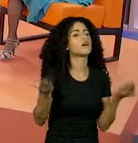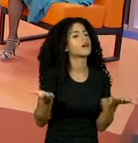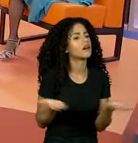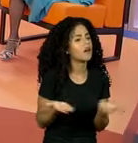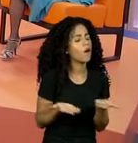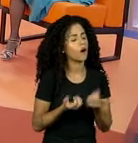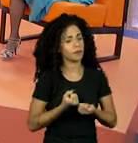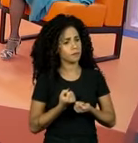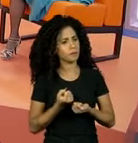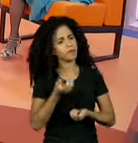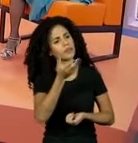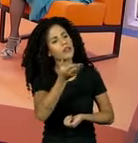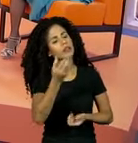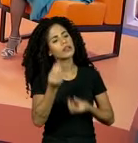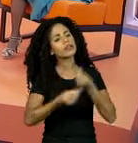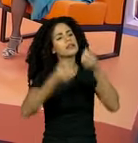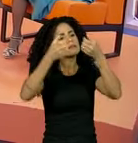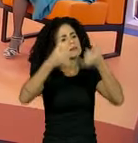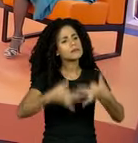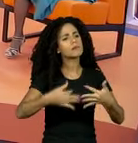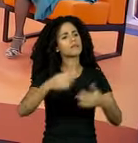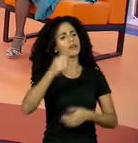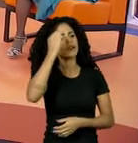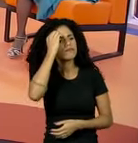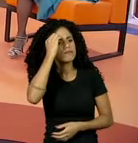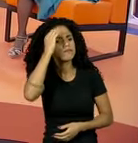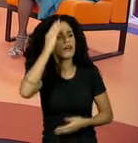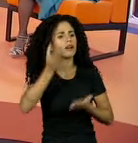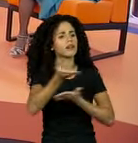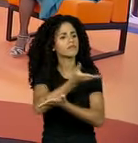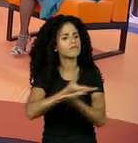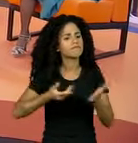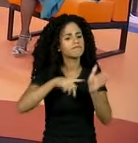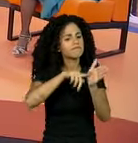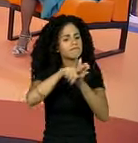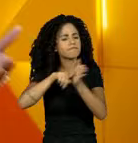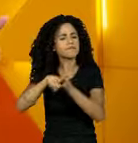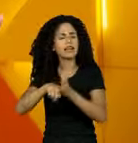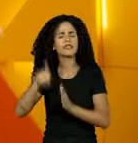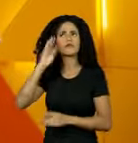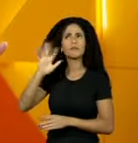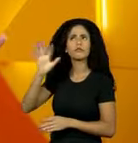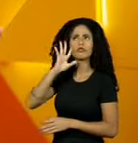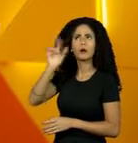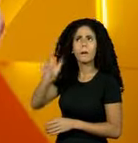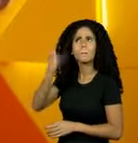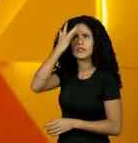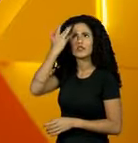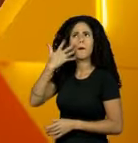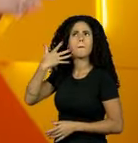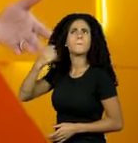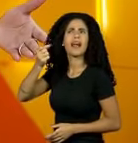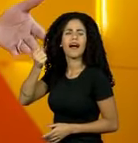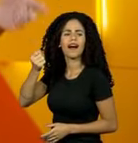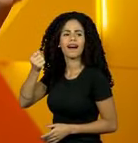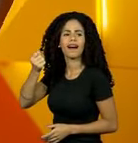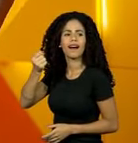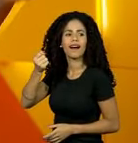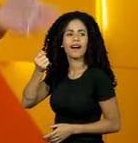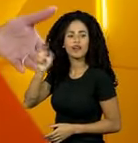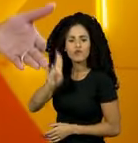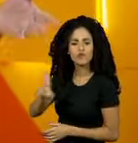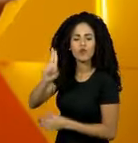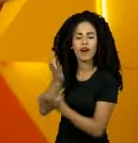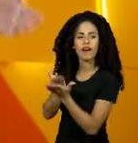e vinão ele traz essa ideia do intelectual ser sempre esperado que ele seja esse homem branco de universidade e eu tenho aqui hoje a